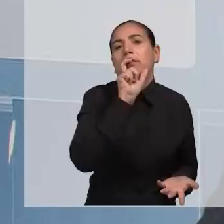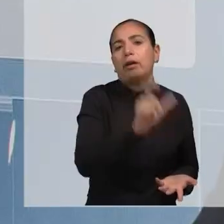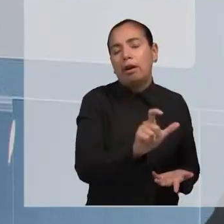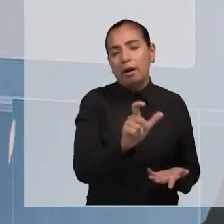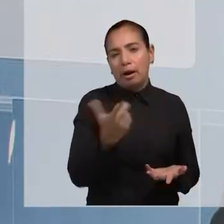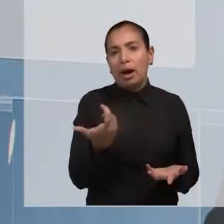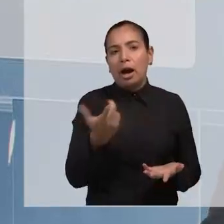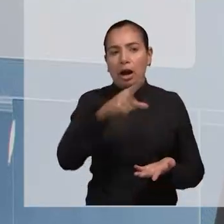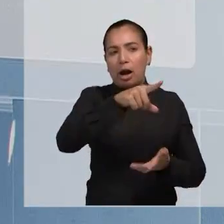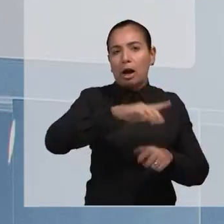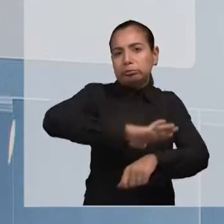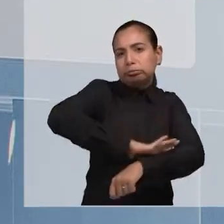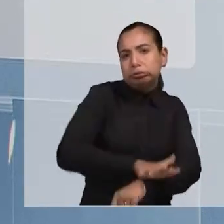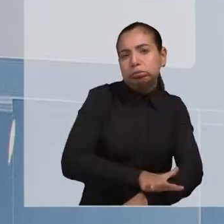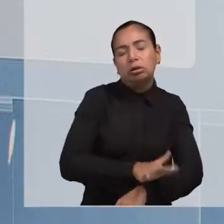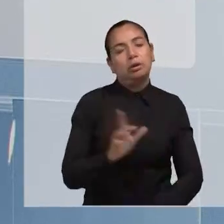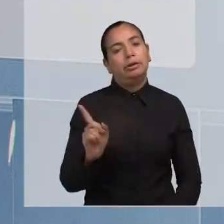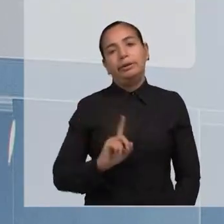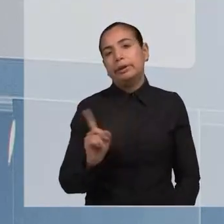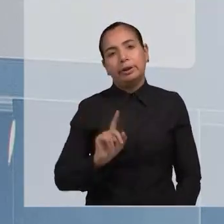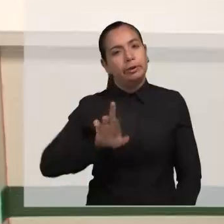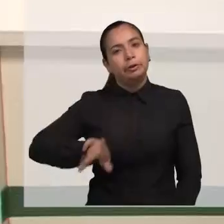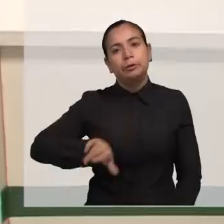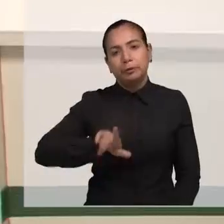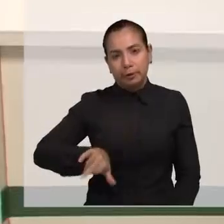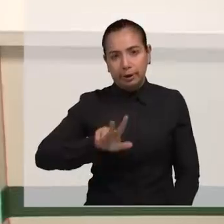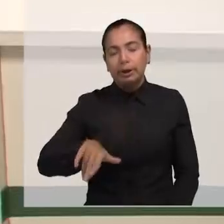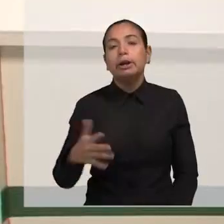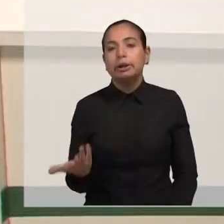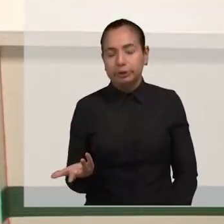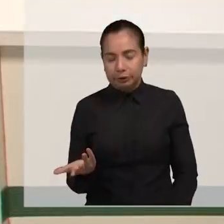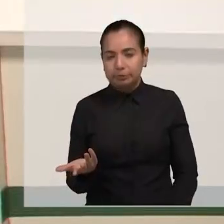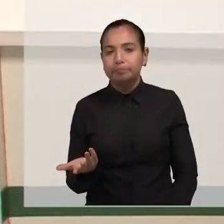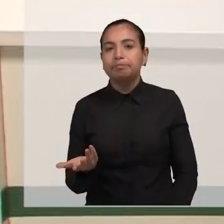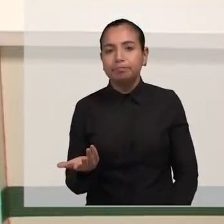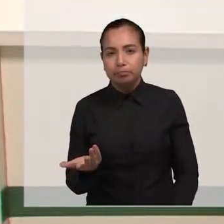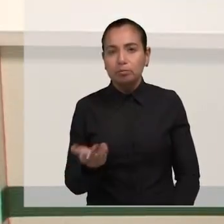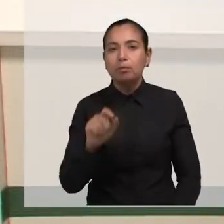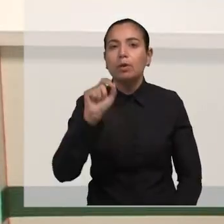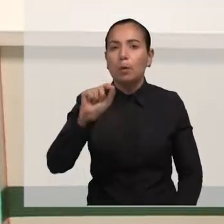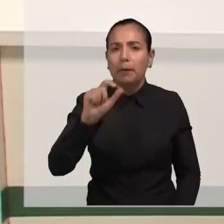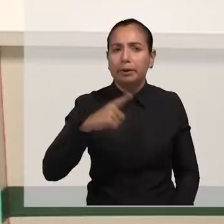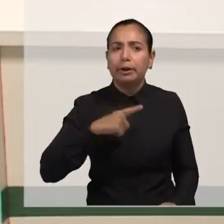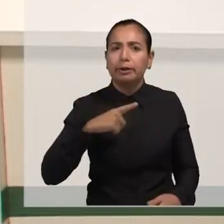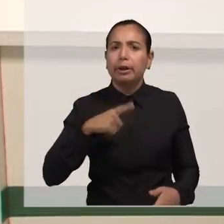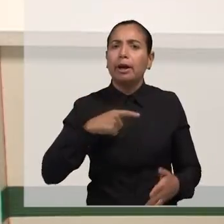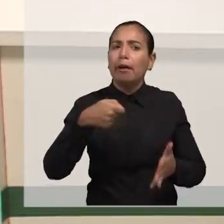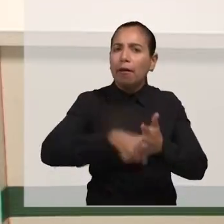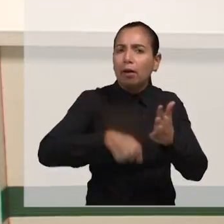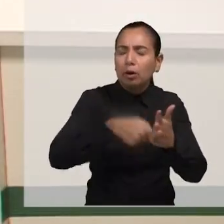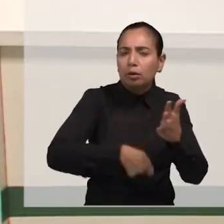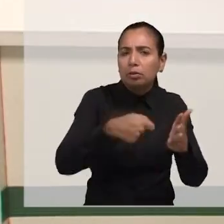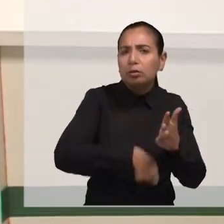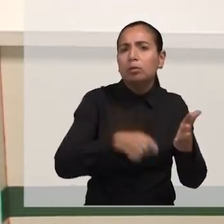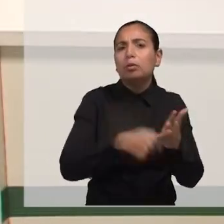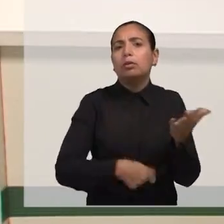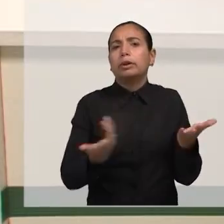de desmoralizar as causas raciais, que é uma luta